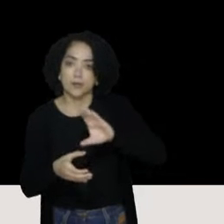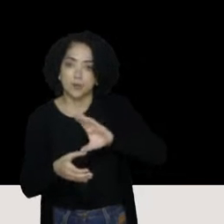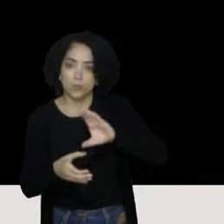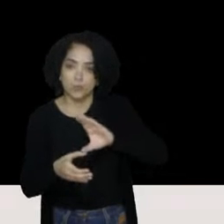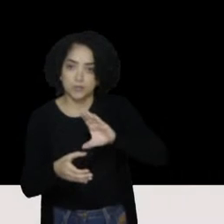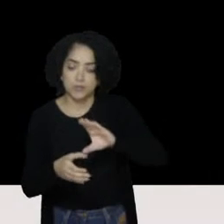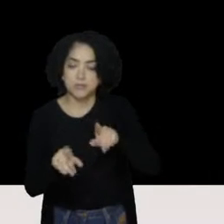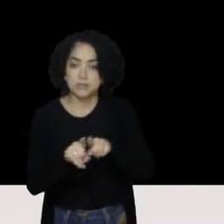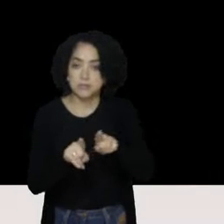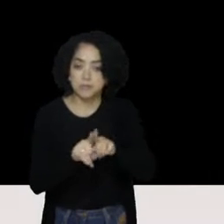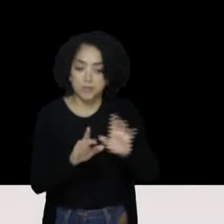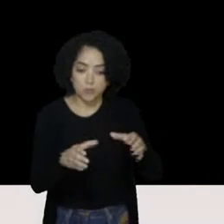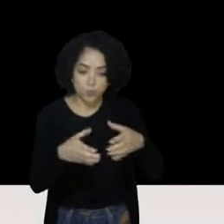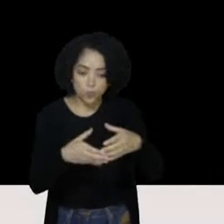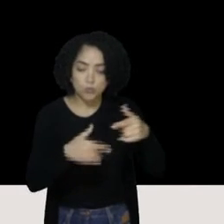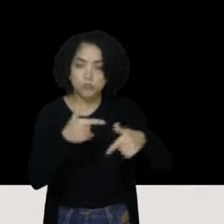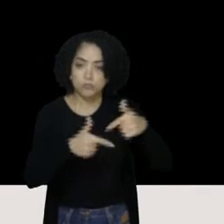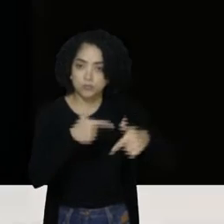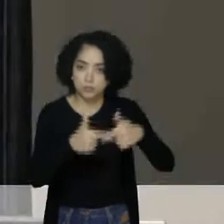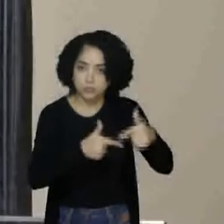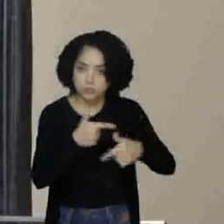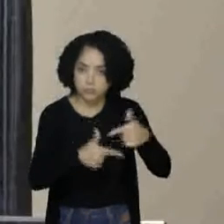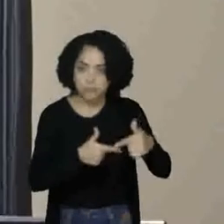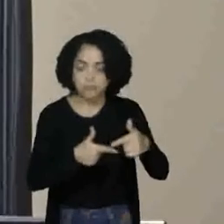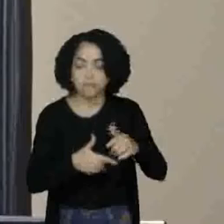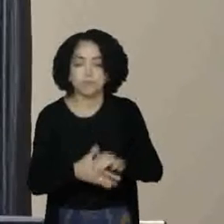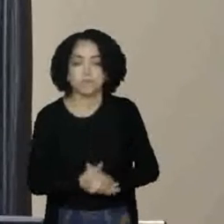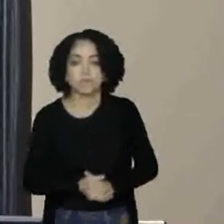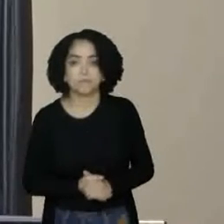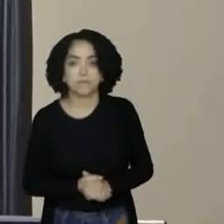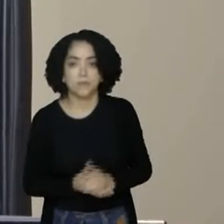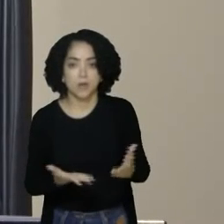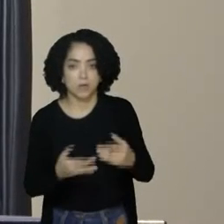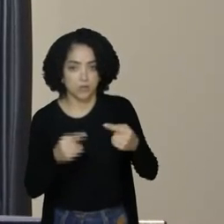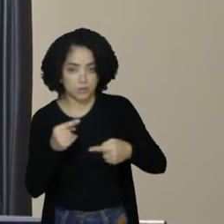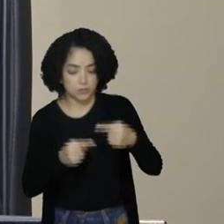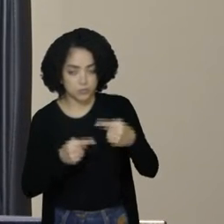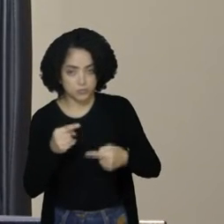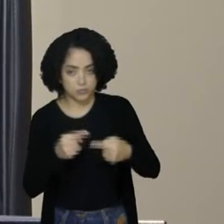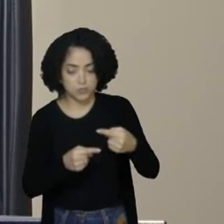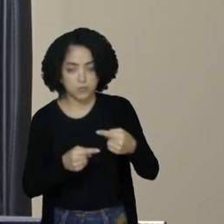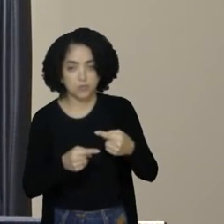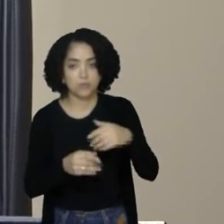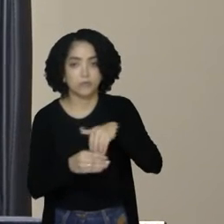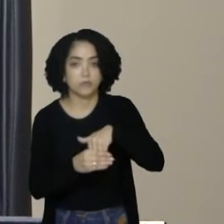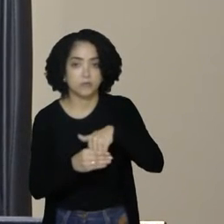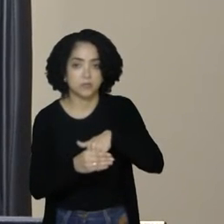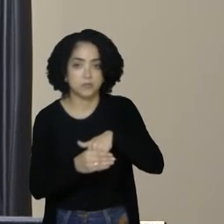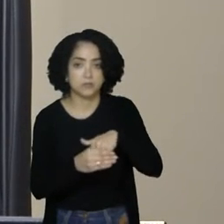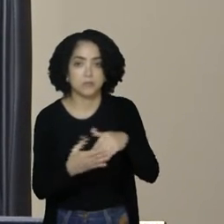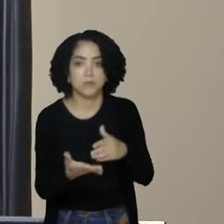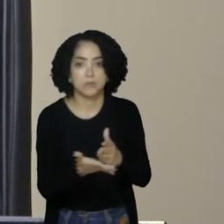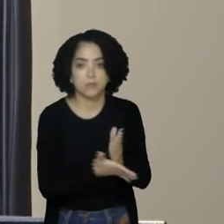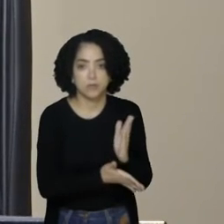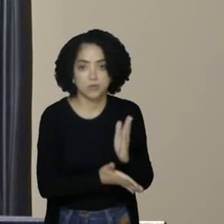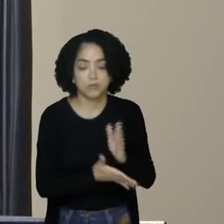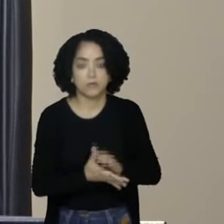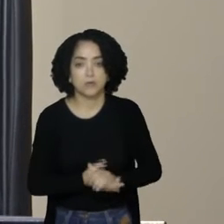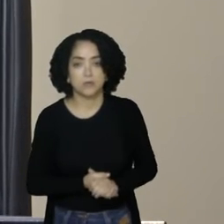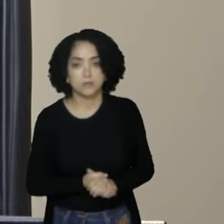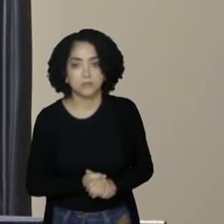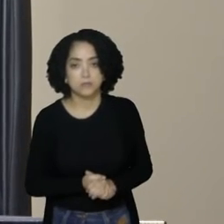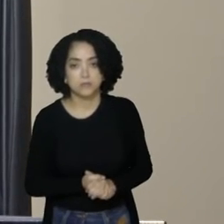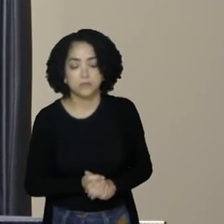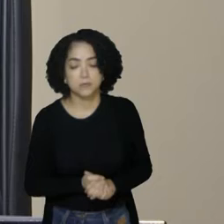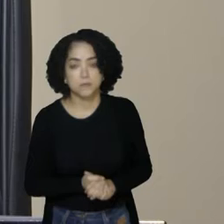de mutirão a fim de regularizar a situação. Em discussão, não havendo quem queira discutir, em votação, está